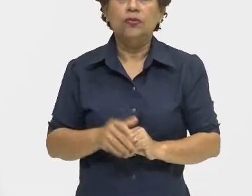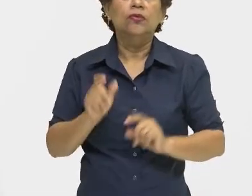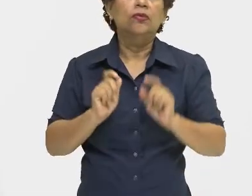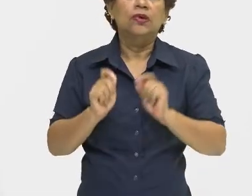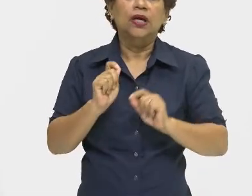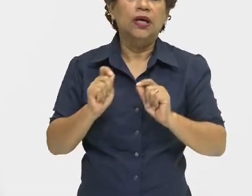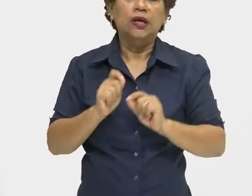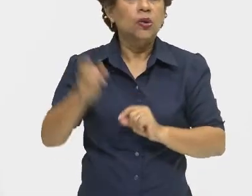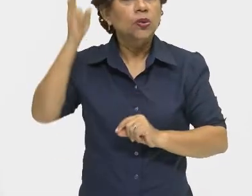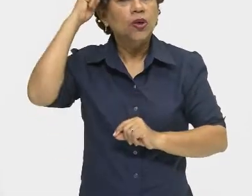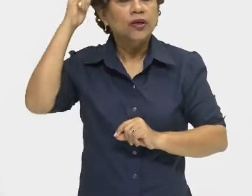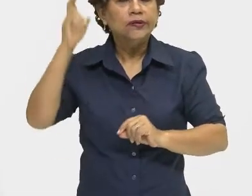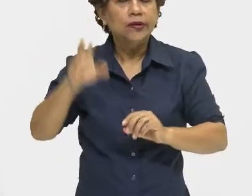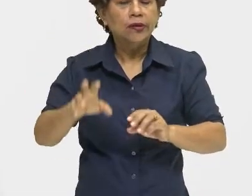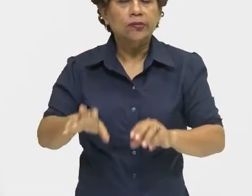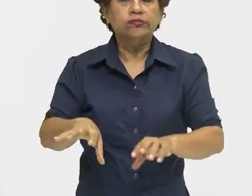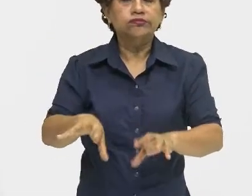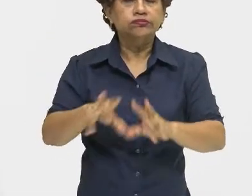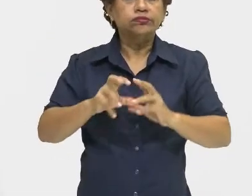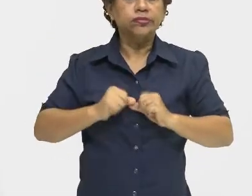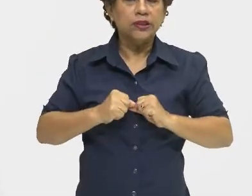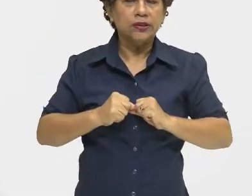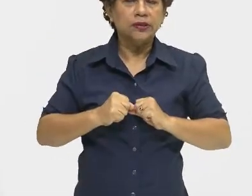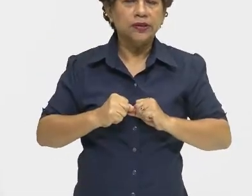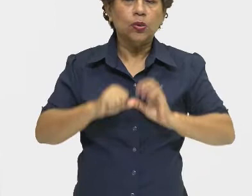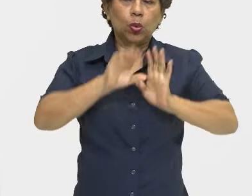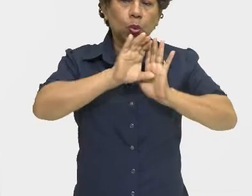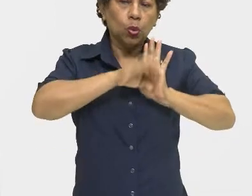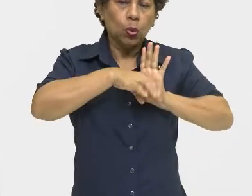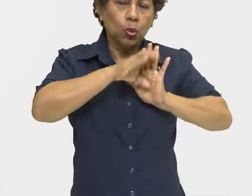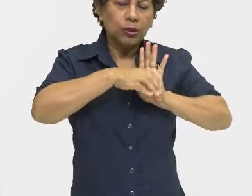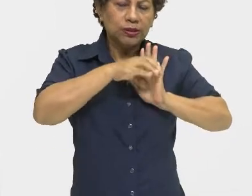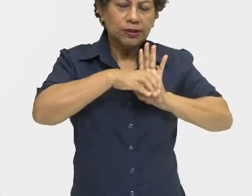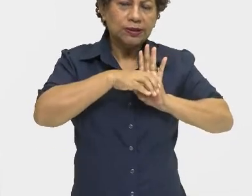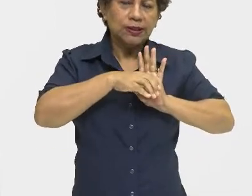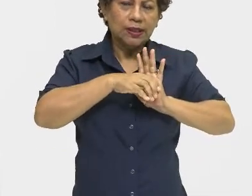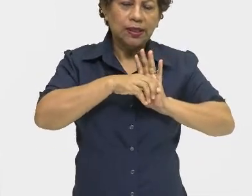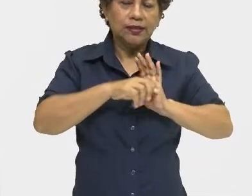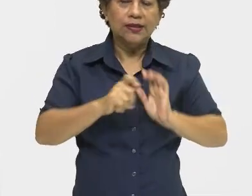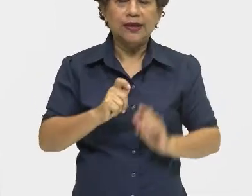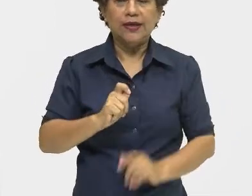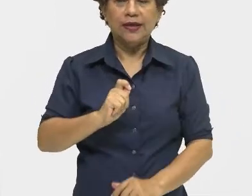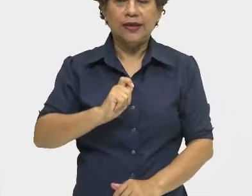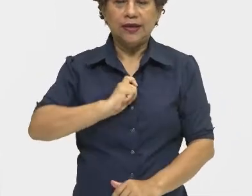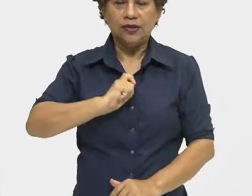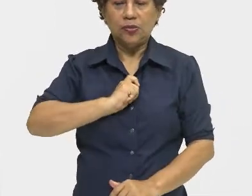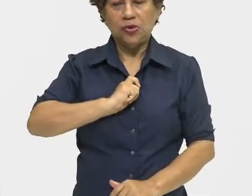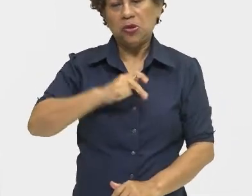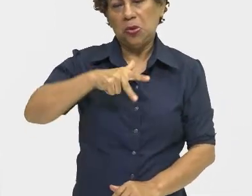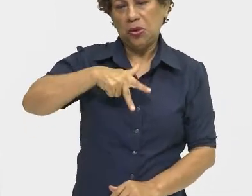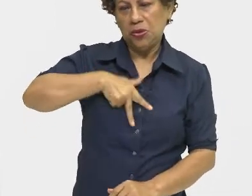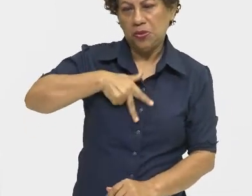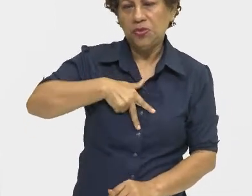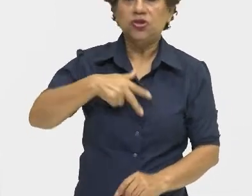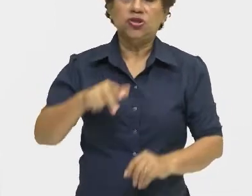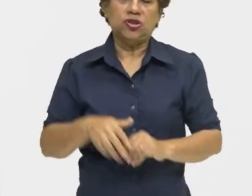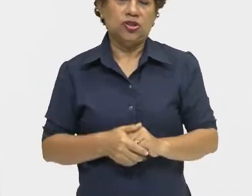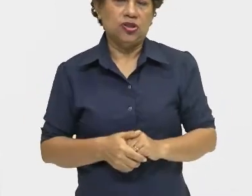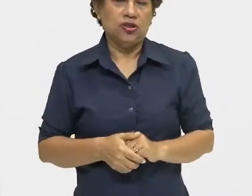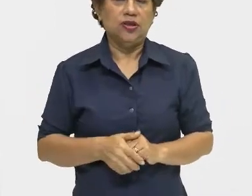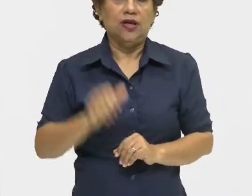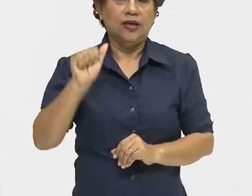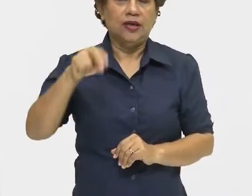cultural é um conceito da antropologia, que é o estudo do homem, a